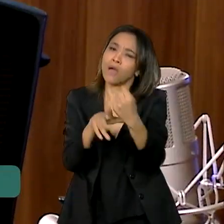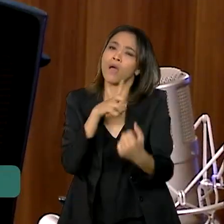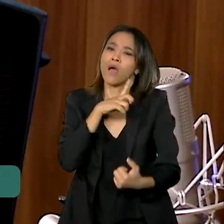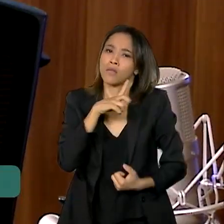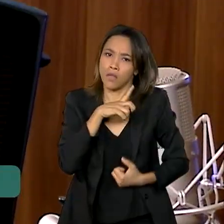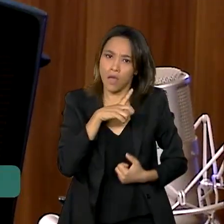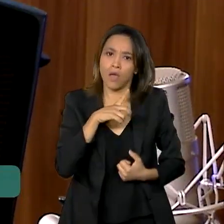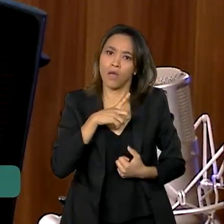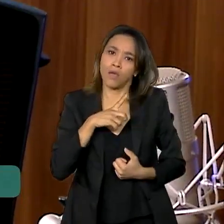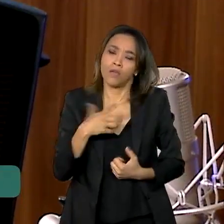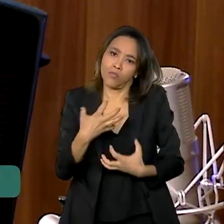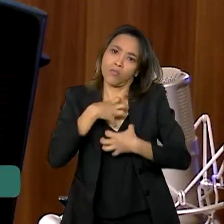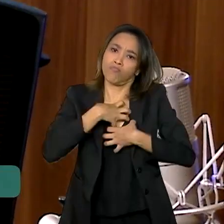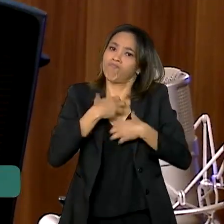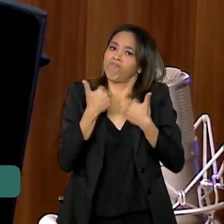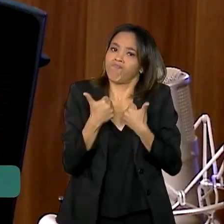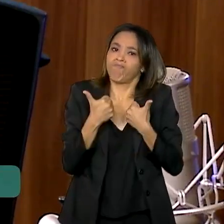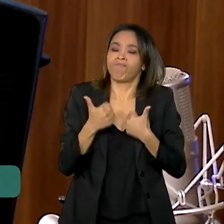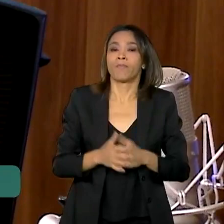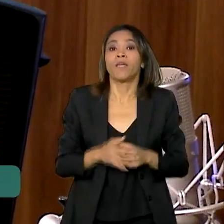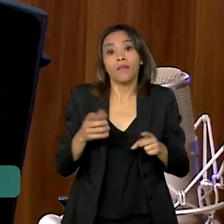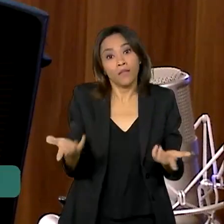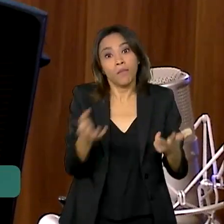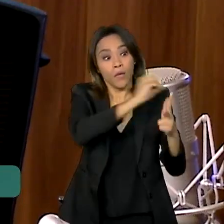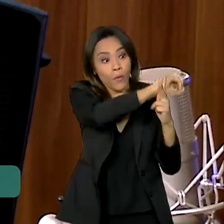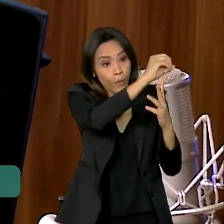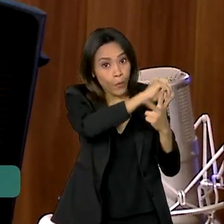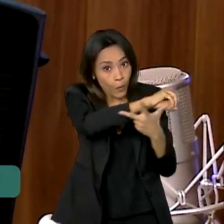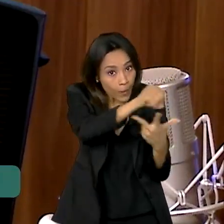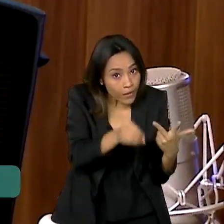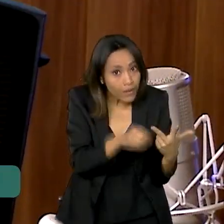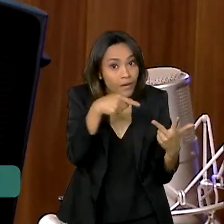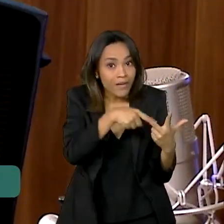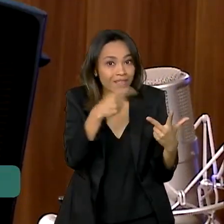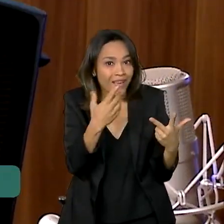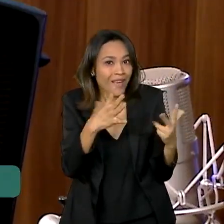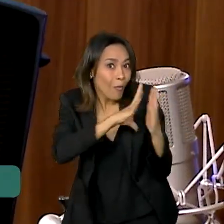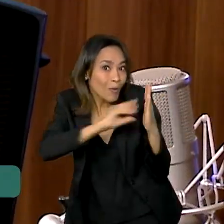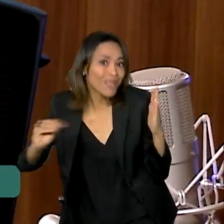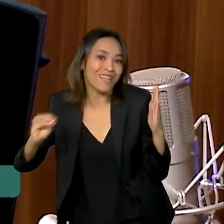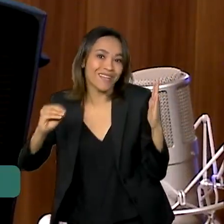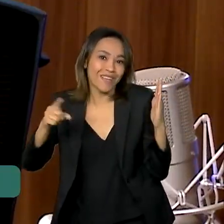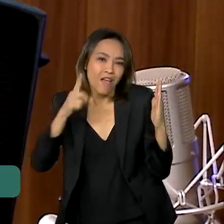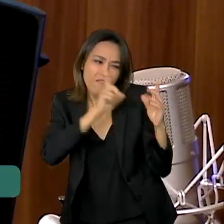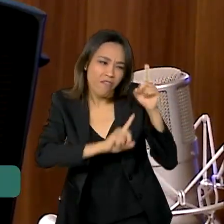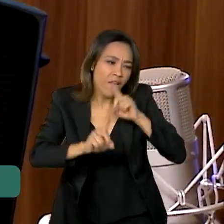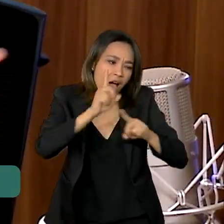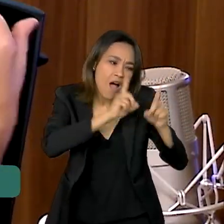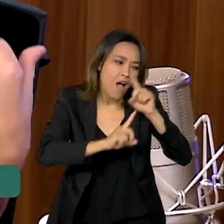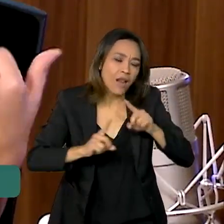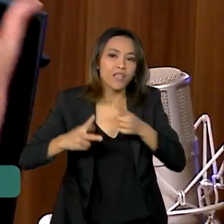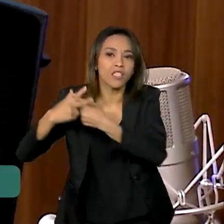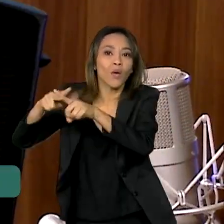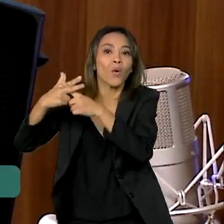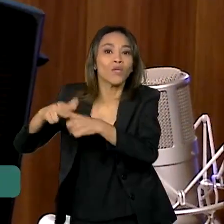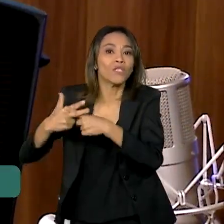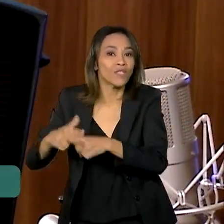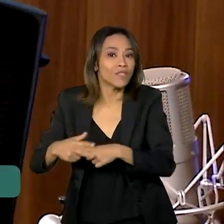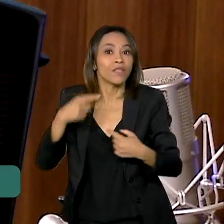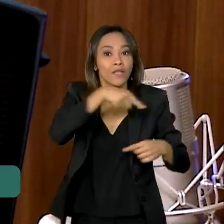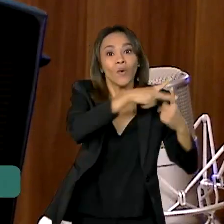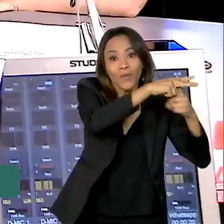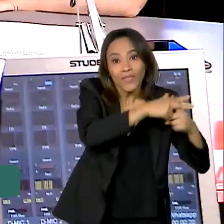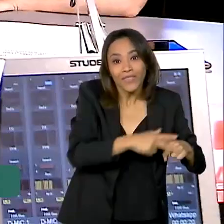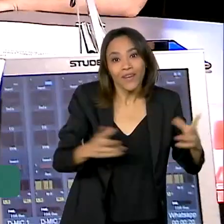seguro com isso, né, a gente está tendo... E aí o próprio Enem, aos poucos que a gente foram observando falhas, essas falhas estão sendo corrigidas no próprio Enem e também no